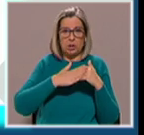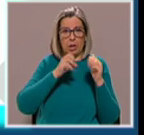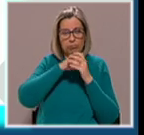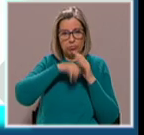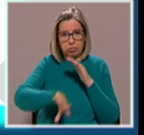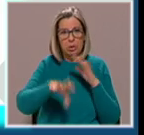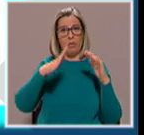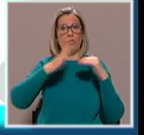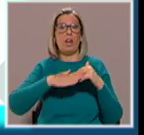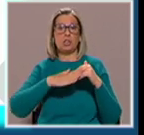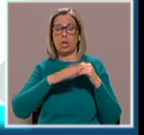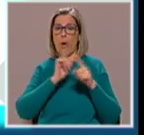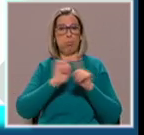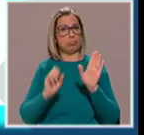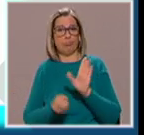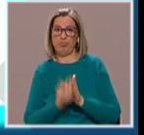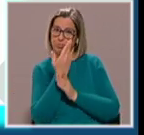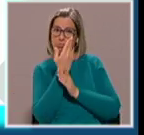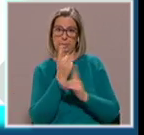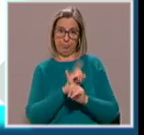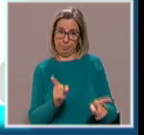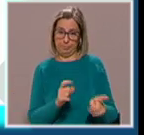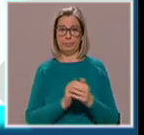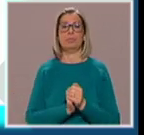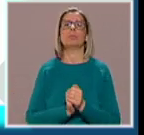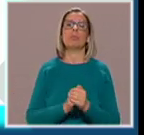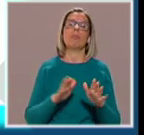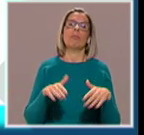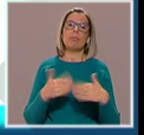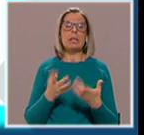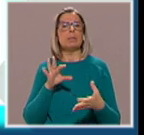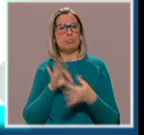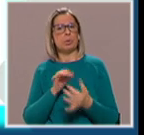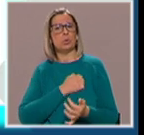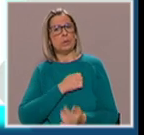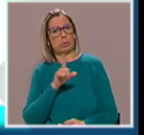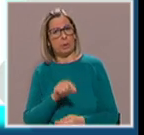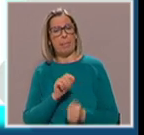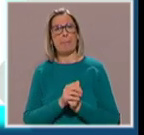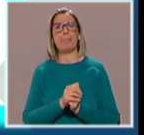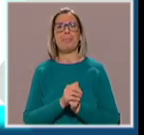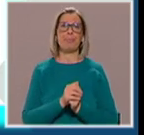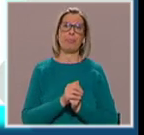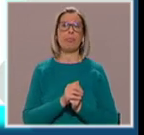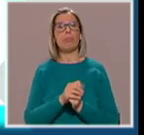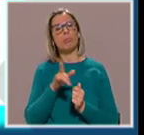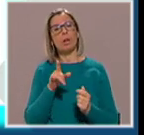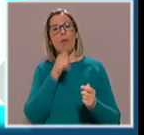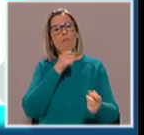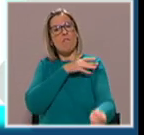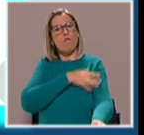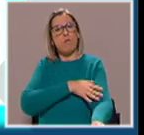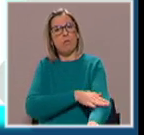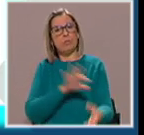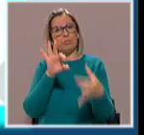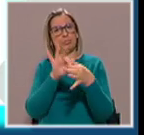trás. Mais coisas sobre o coração ainda. Vasos sanguíneos que temos ligados ao coração. Existem 2 tipos de